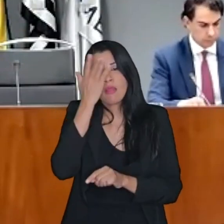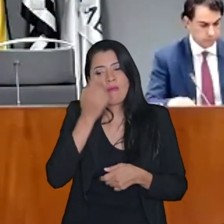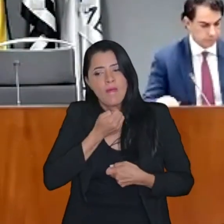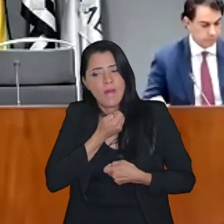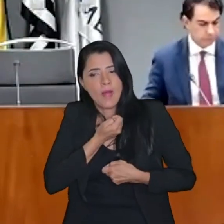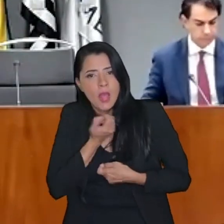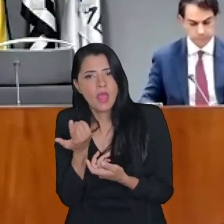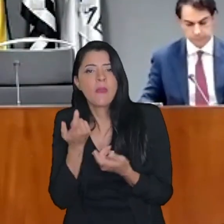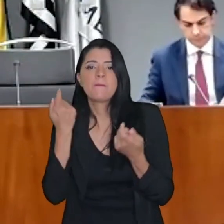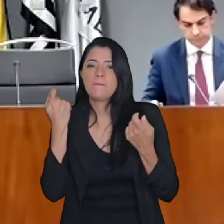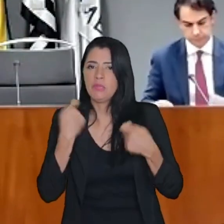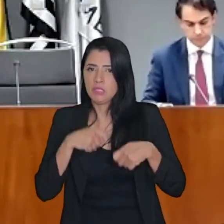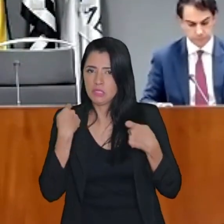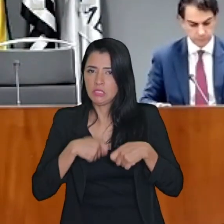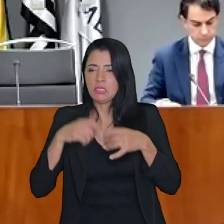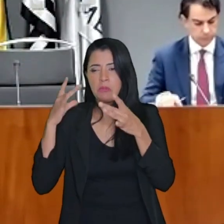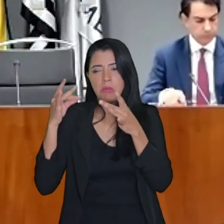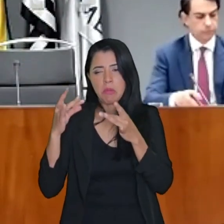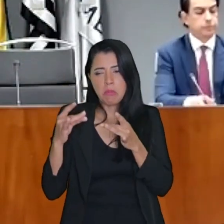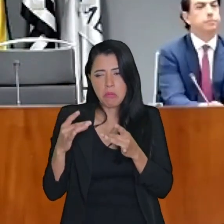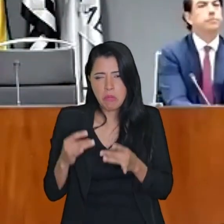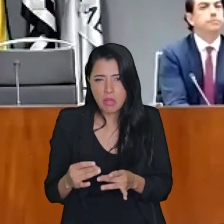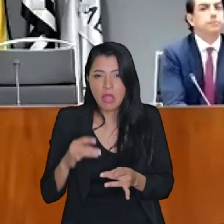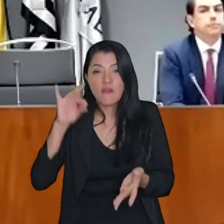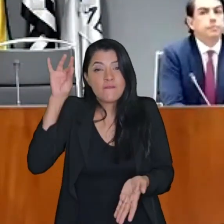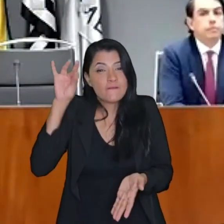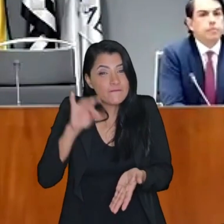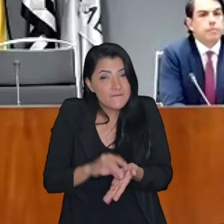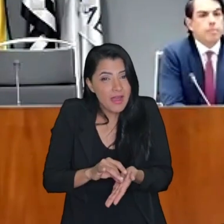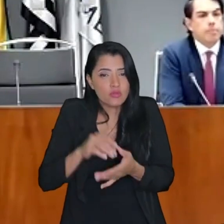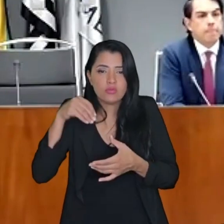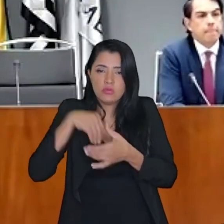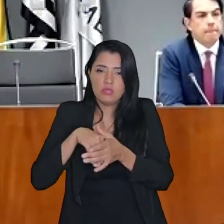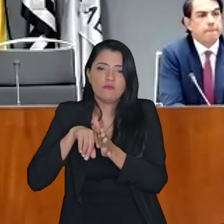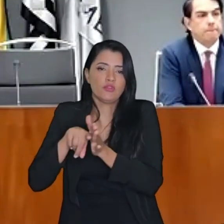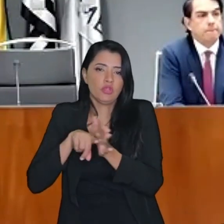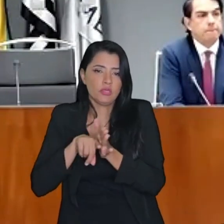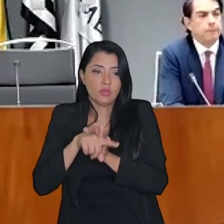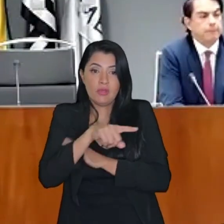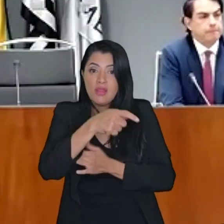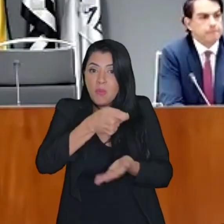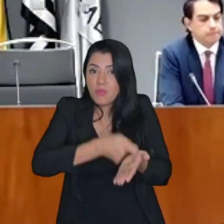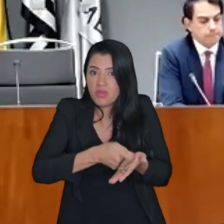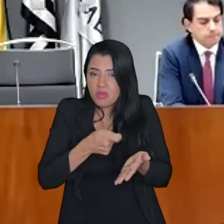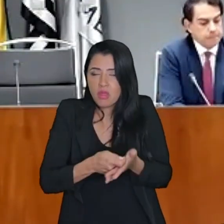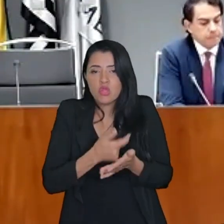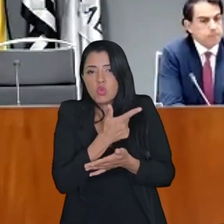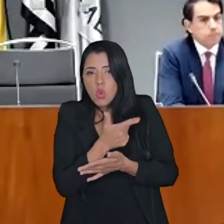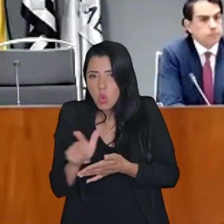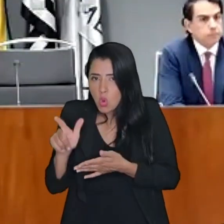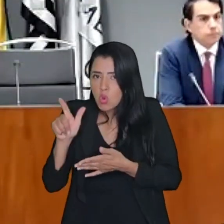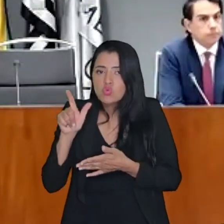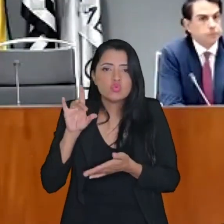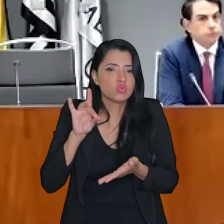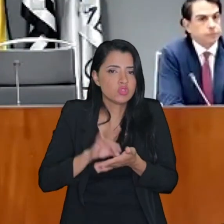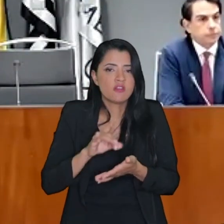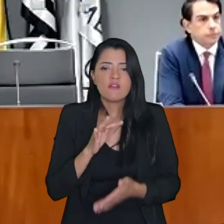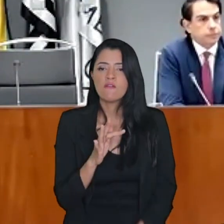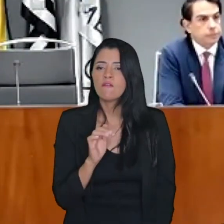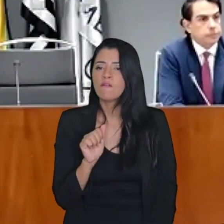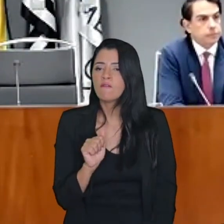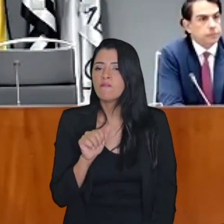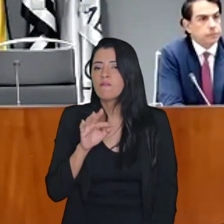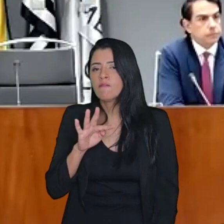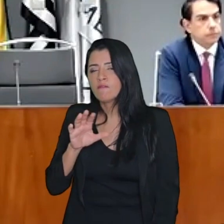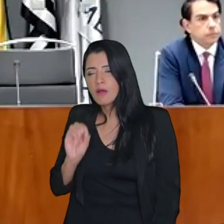que tratar daqueles fatos presentes naquela investigação. Ele é obrigado a trazer outros fatos, ainda